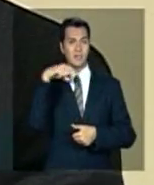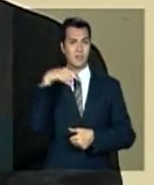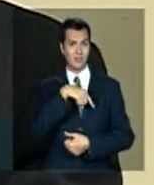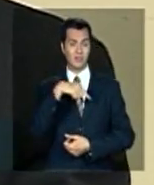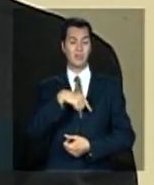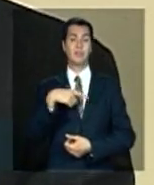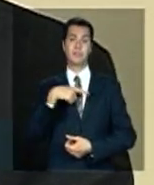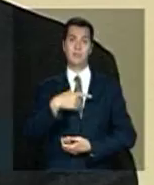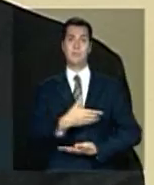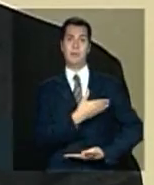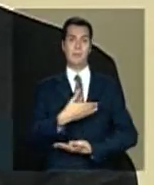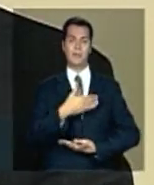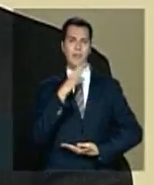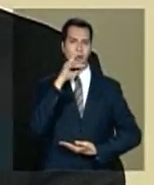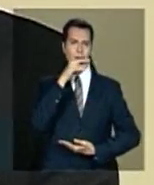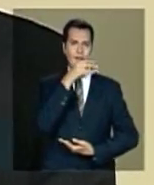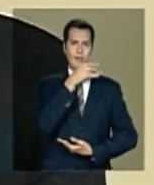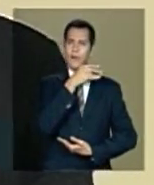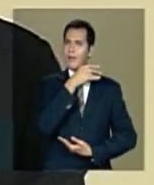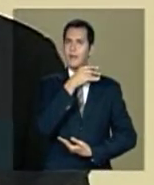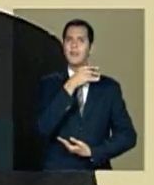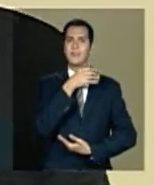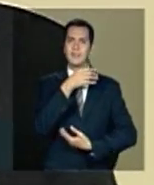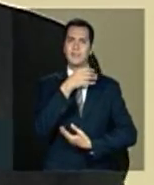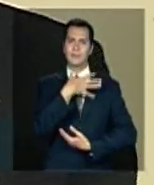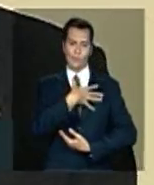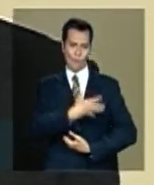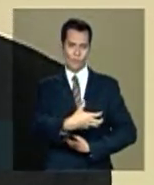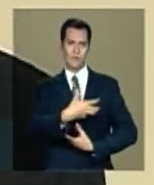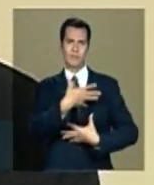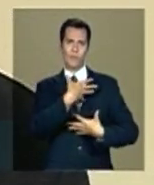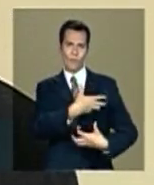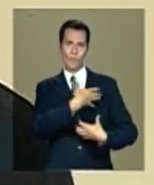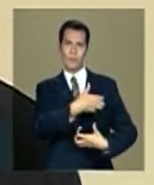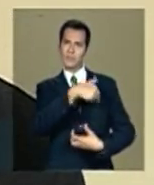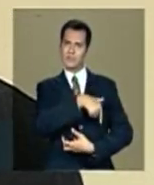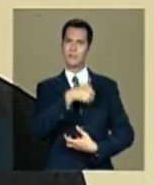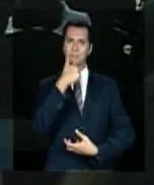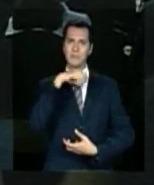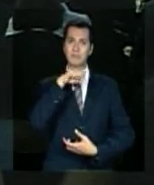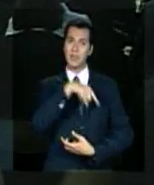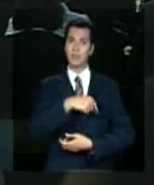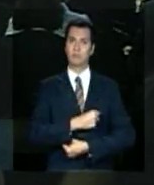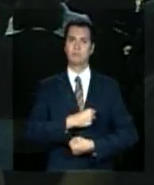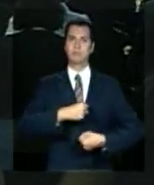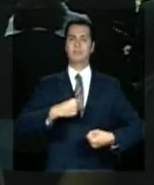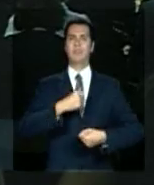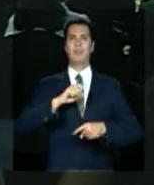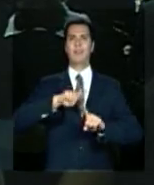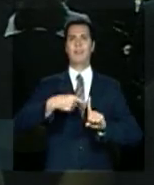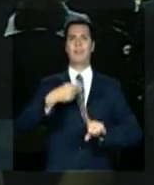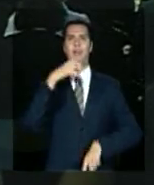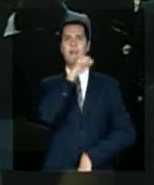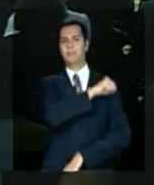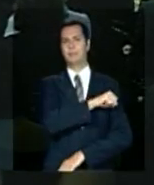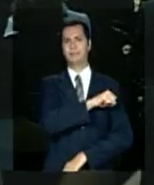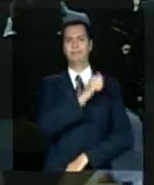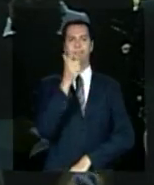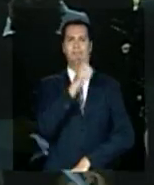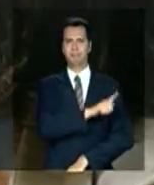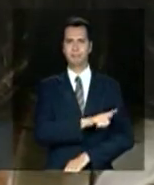recentes e as gestantes ficam lá aprendendo e dar uma aula para todos nós sobre esses dados do Cuidado tão fundamental